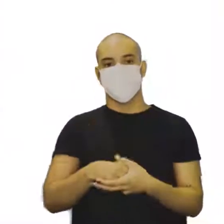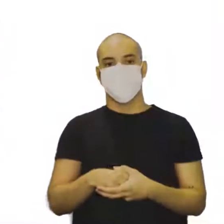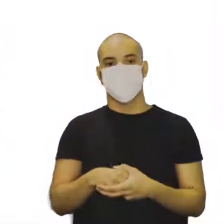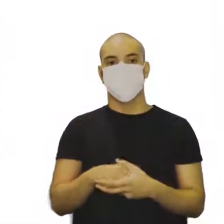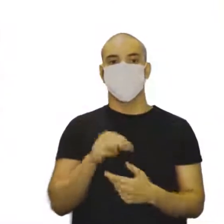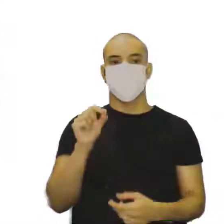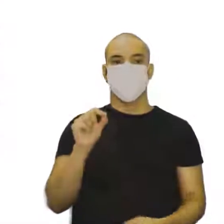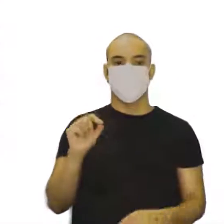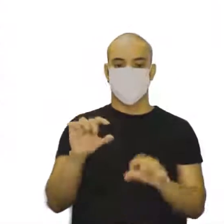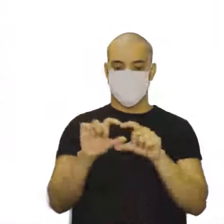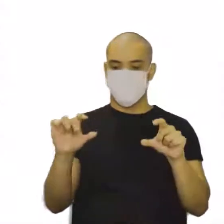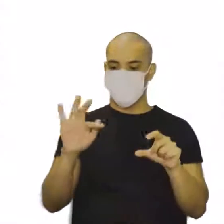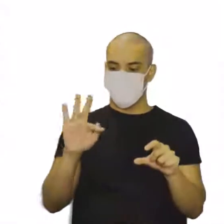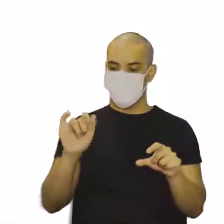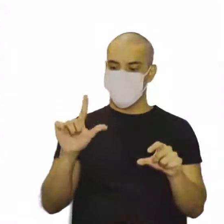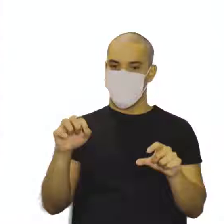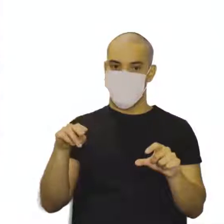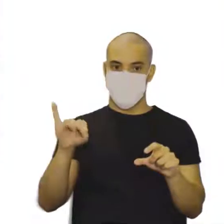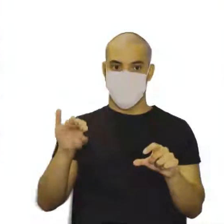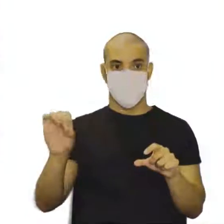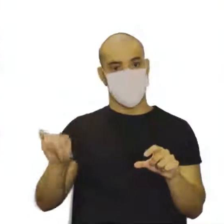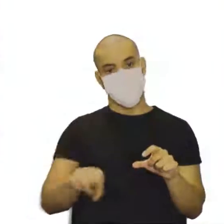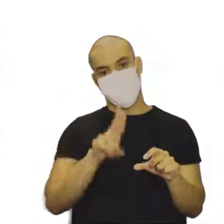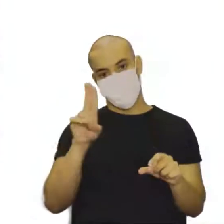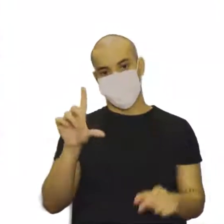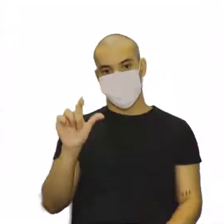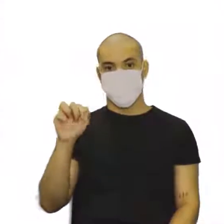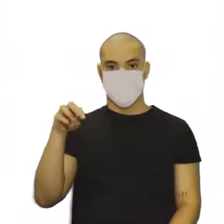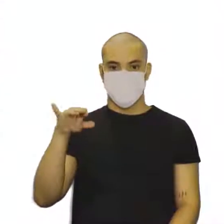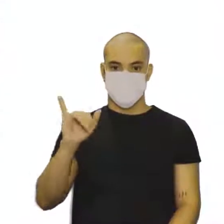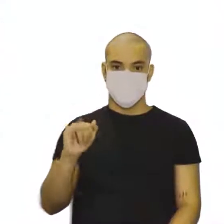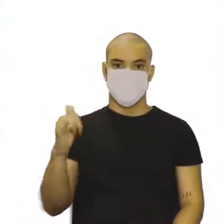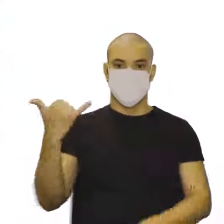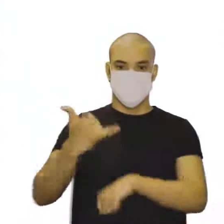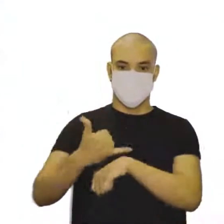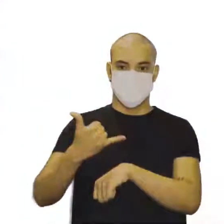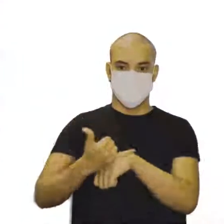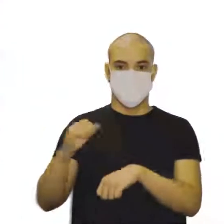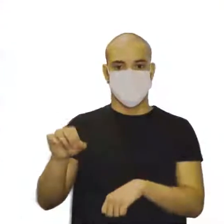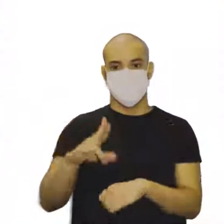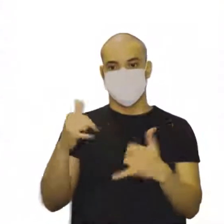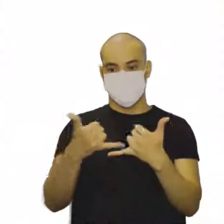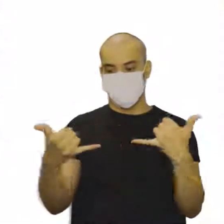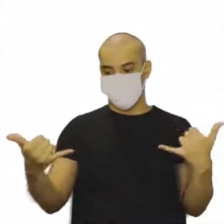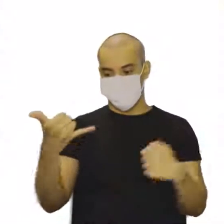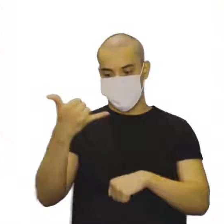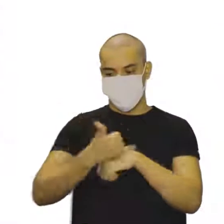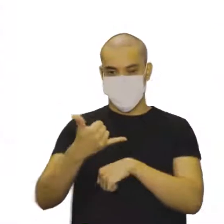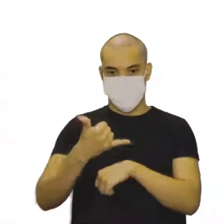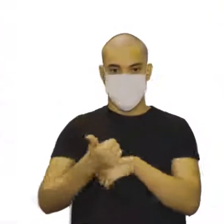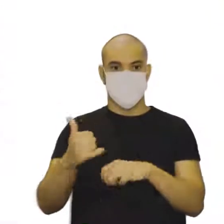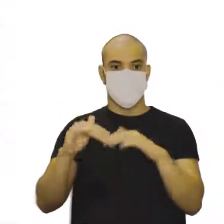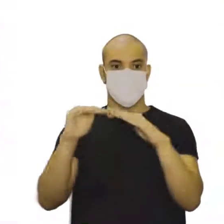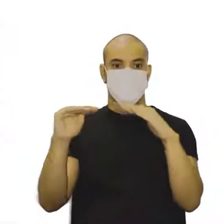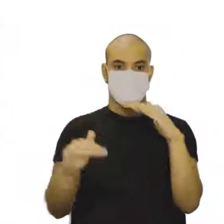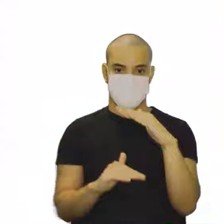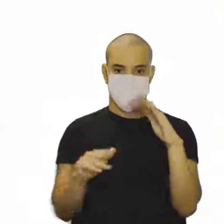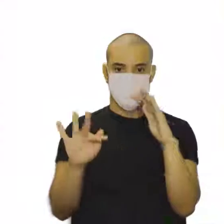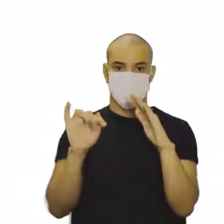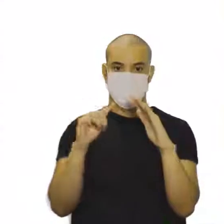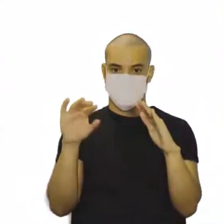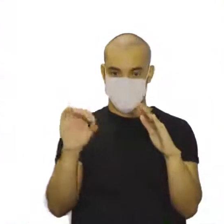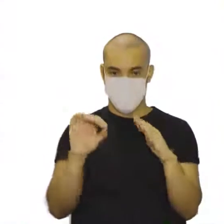de um filamento ou lâmina de um metal ou liga metálica de baixo ponto de